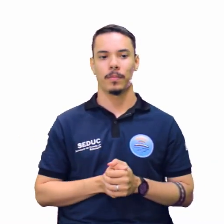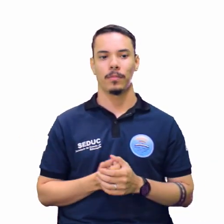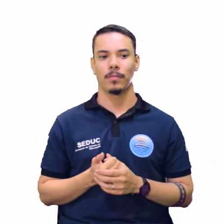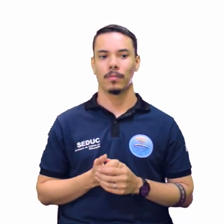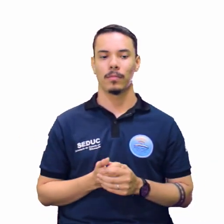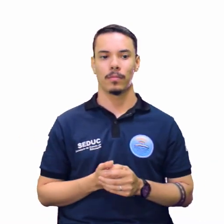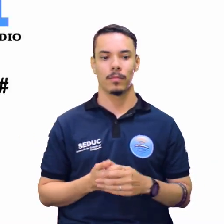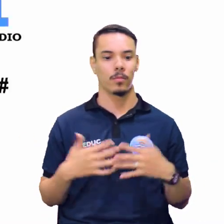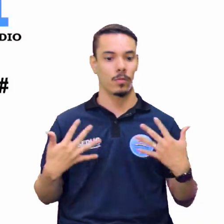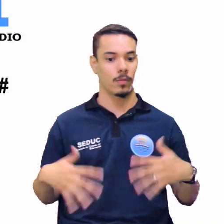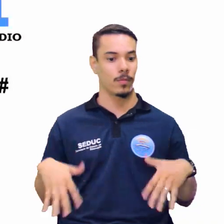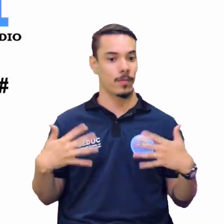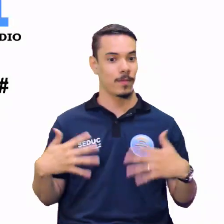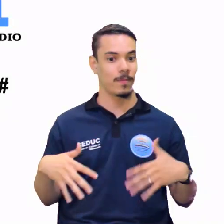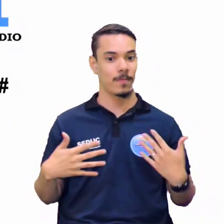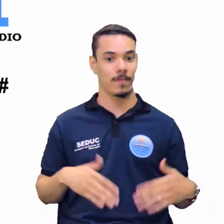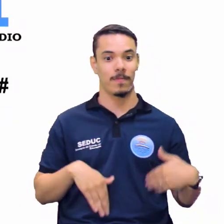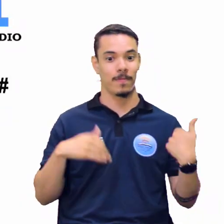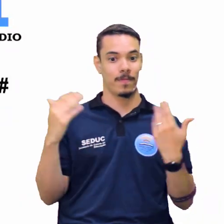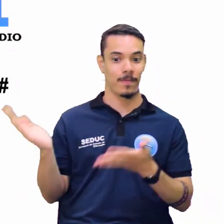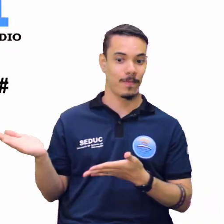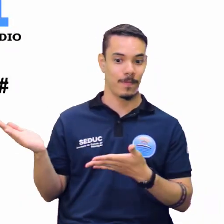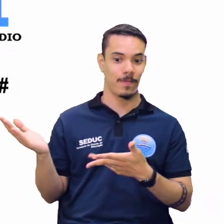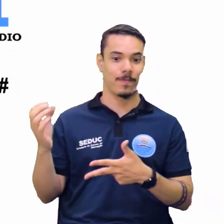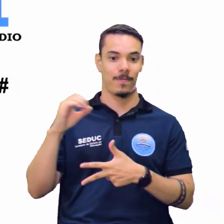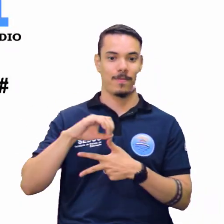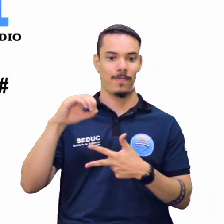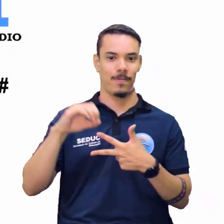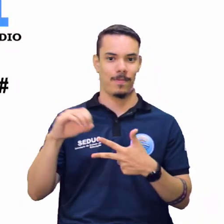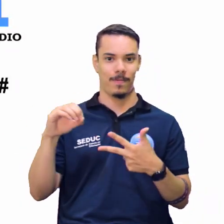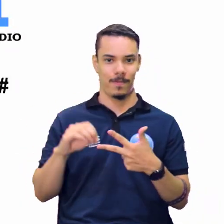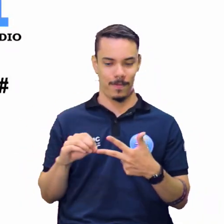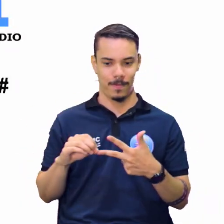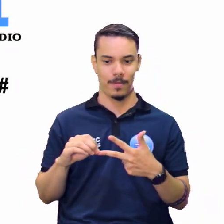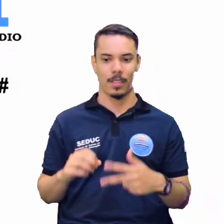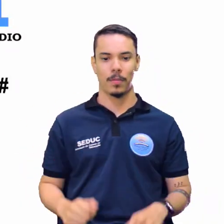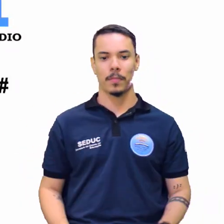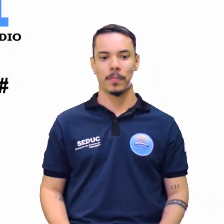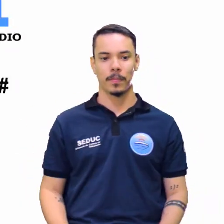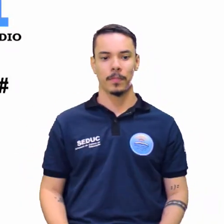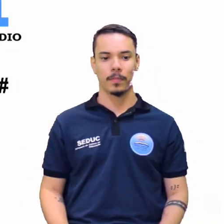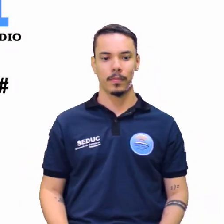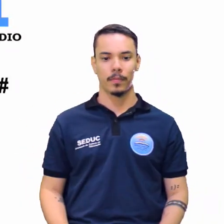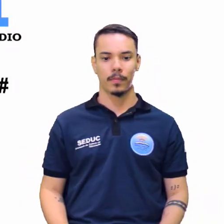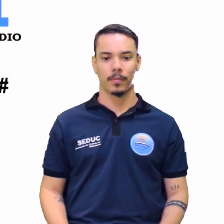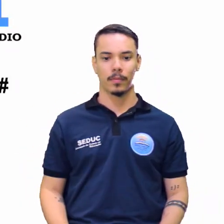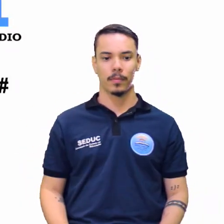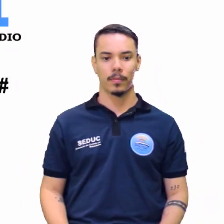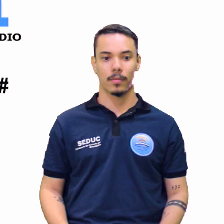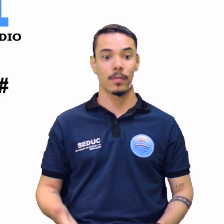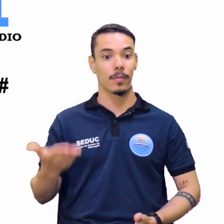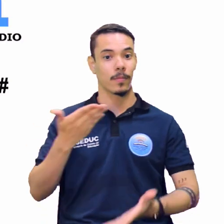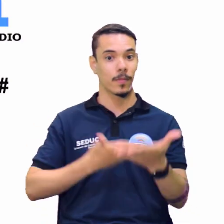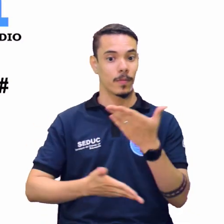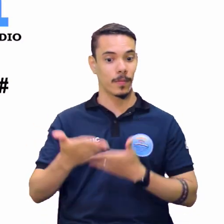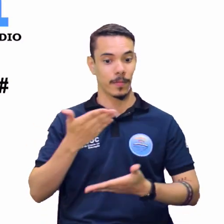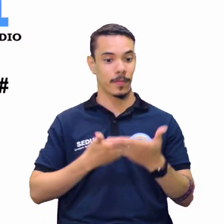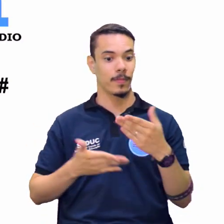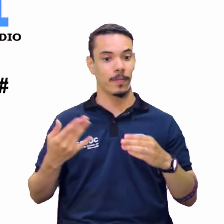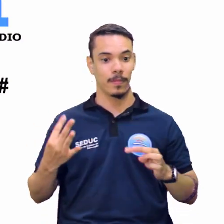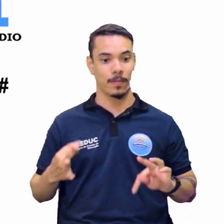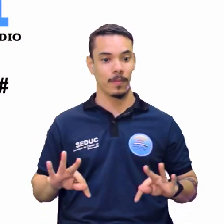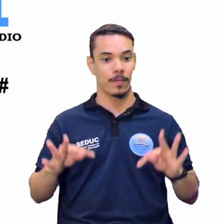chegando com todo gás aqui o se liga no ENEM Olha só mediação